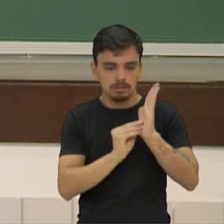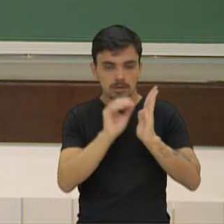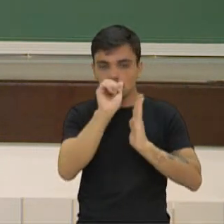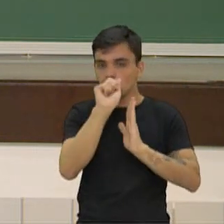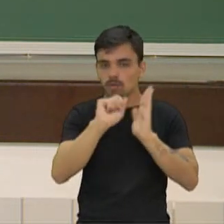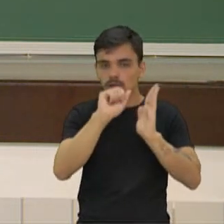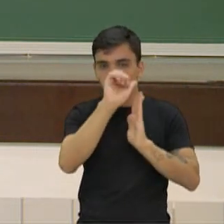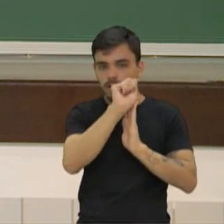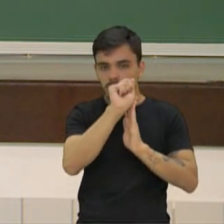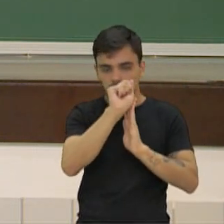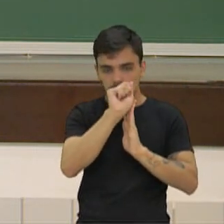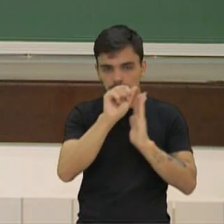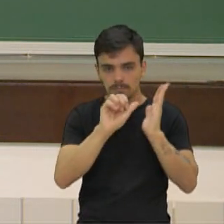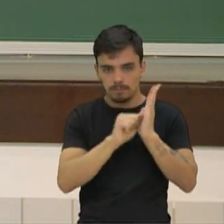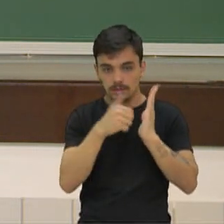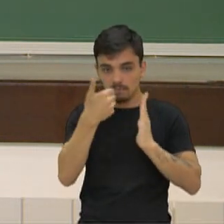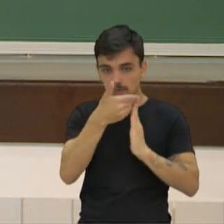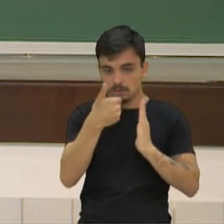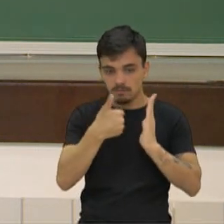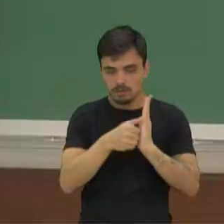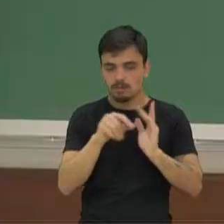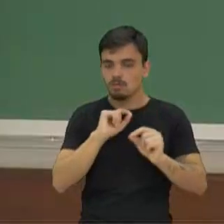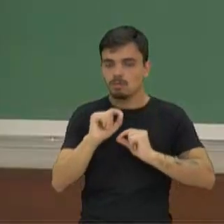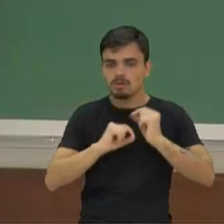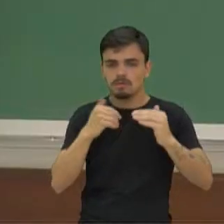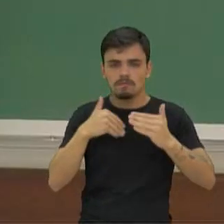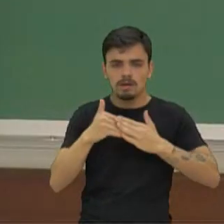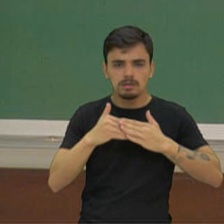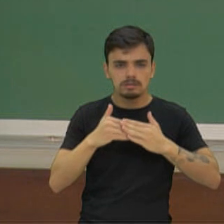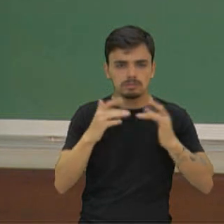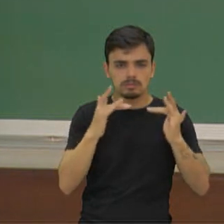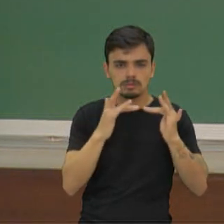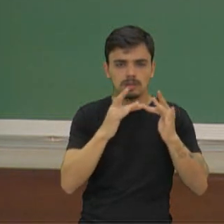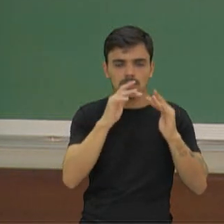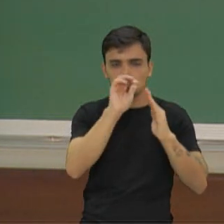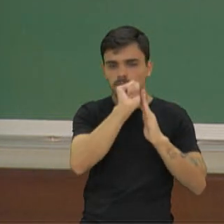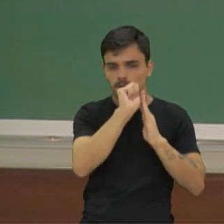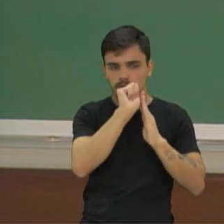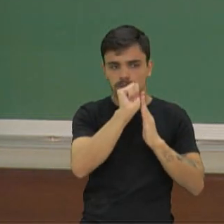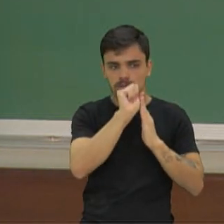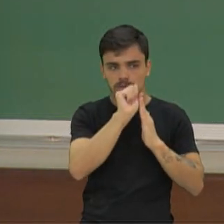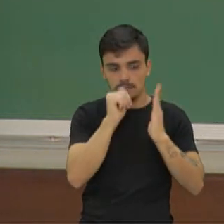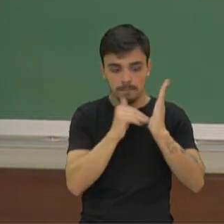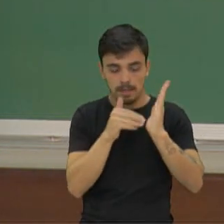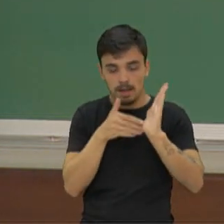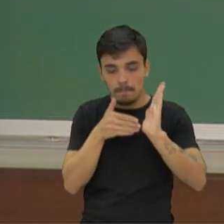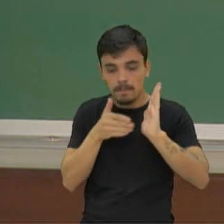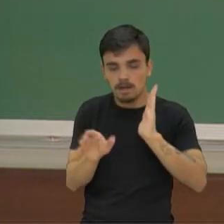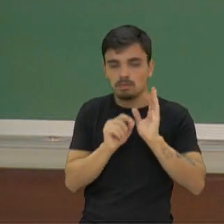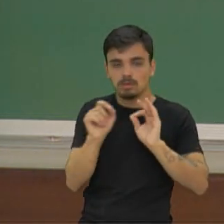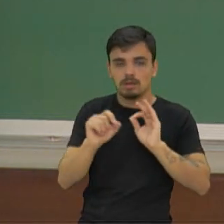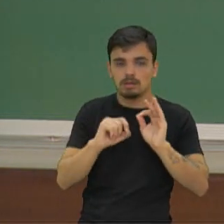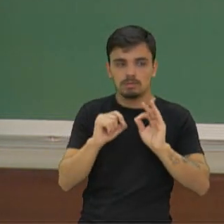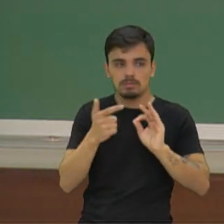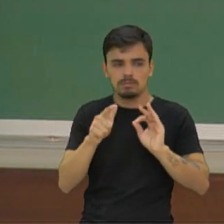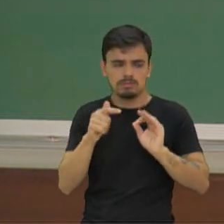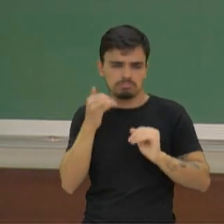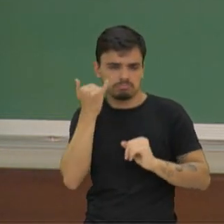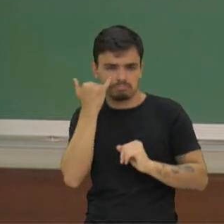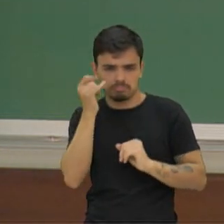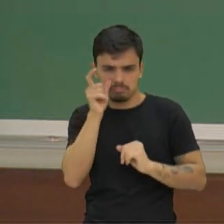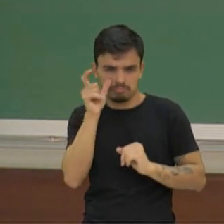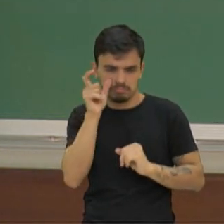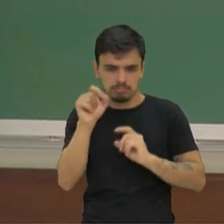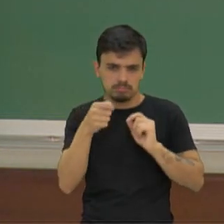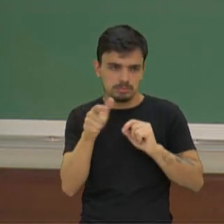No caso aqui é o A que ele vai fechar. Ao fechar o contato A, o B que fica aberto não interessa essa parte que está aqui. Só